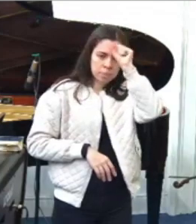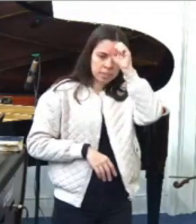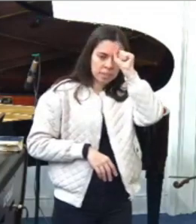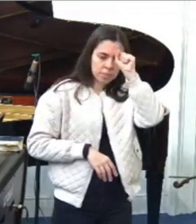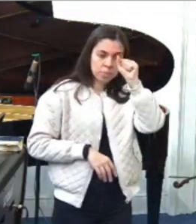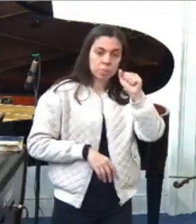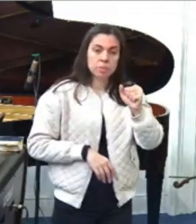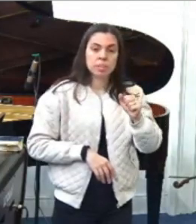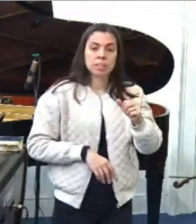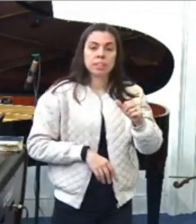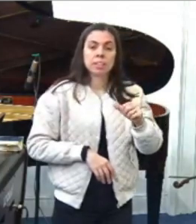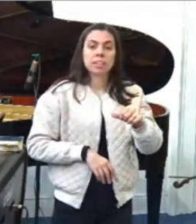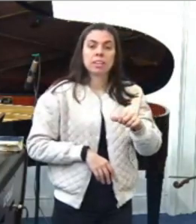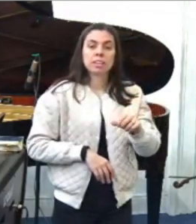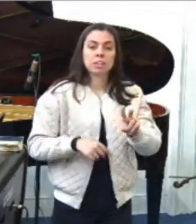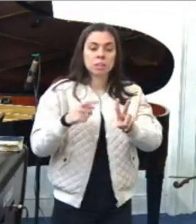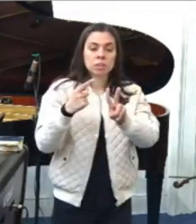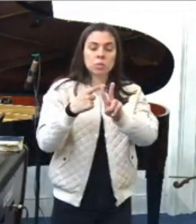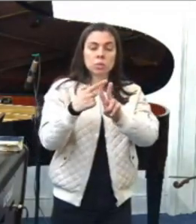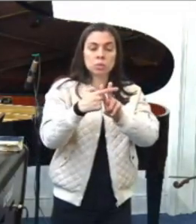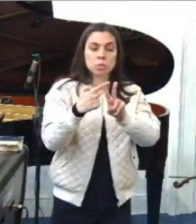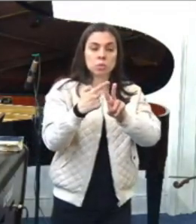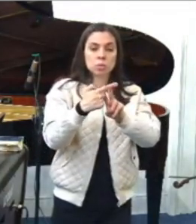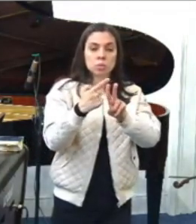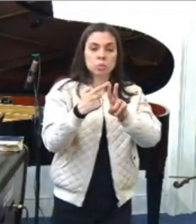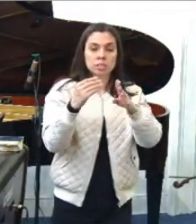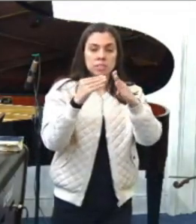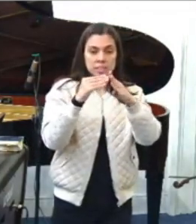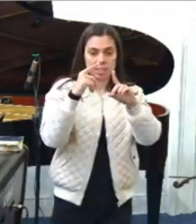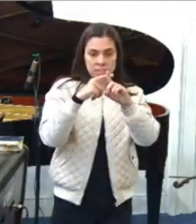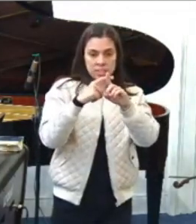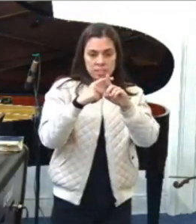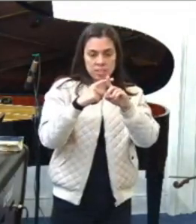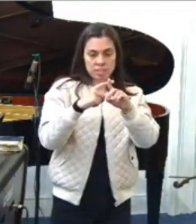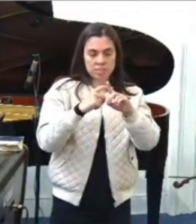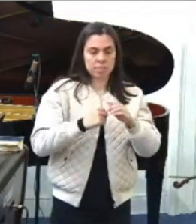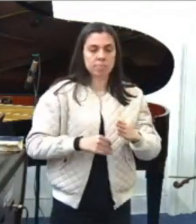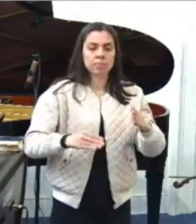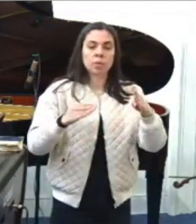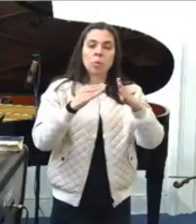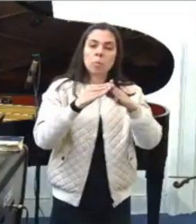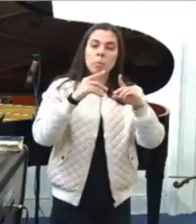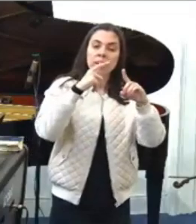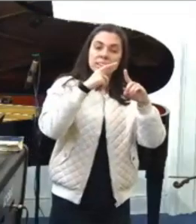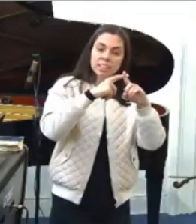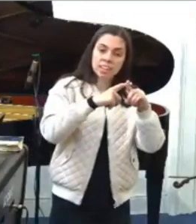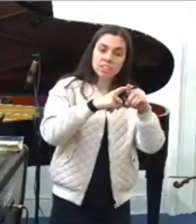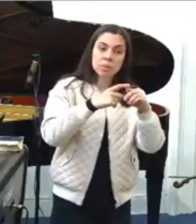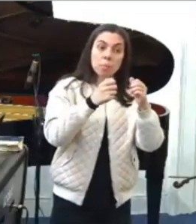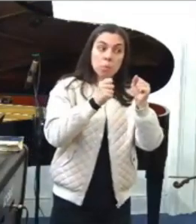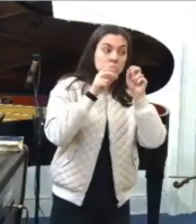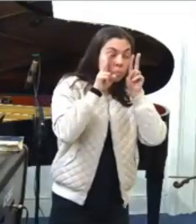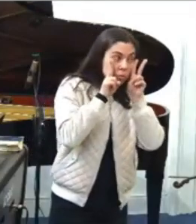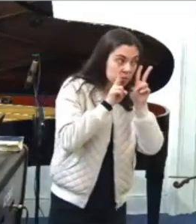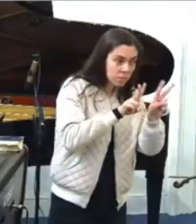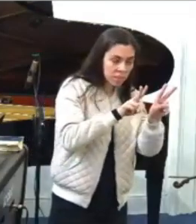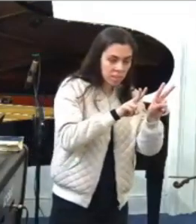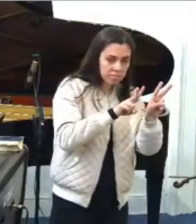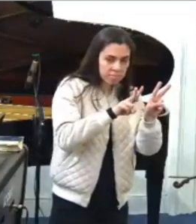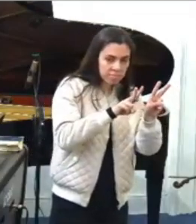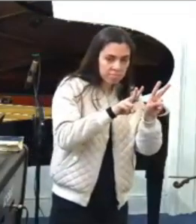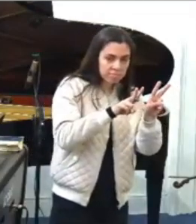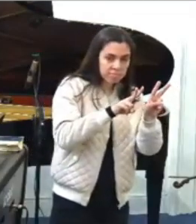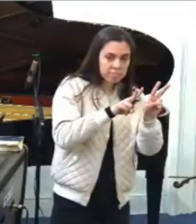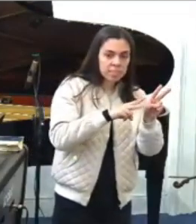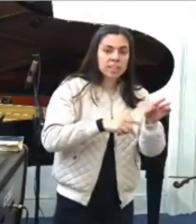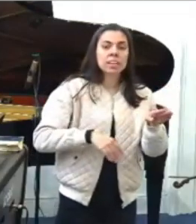é visível. A mulher aqui é um símbolo da igreja invisível.